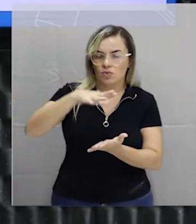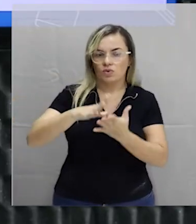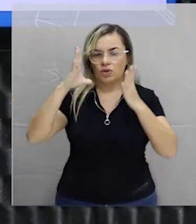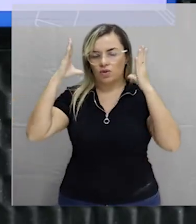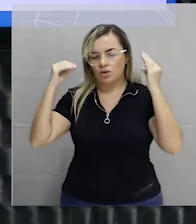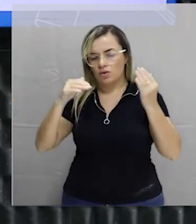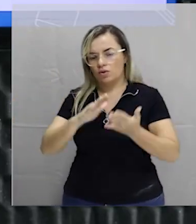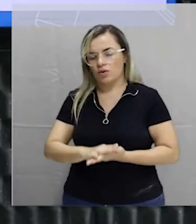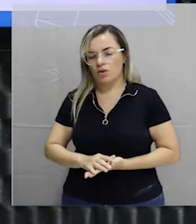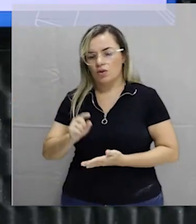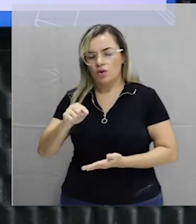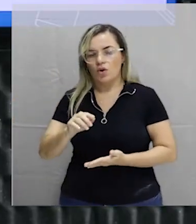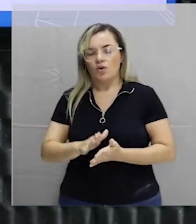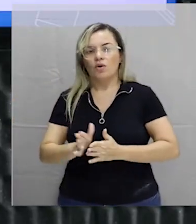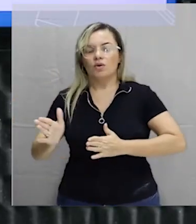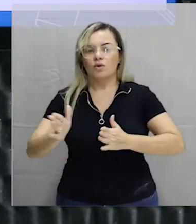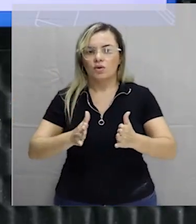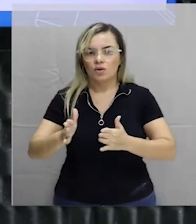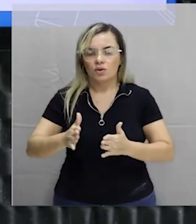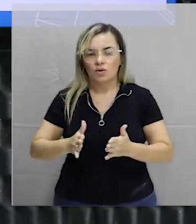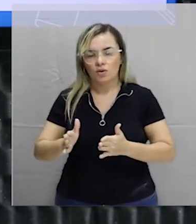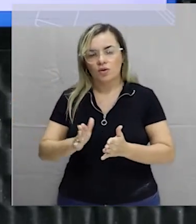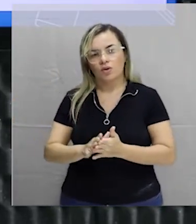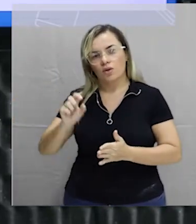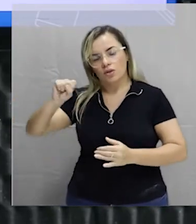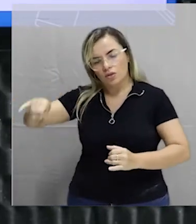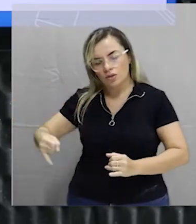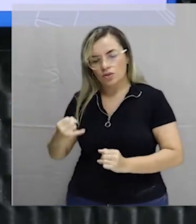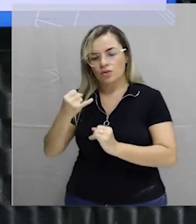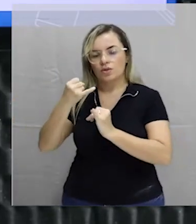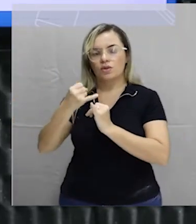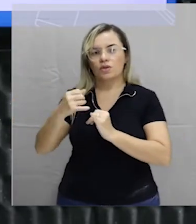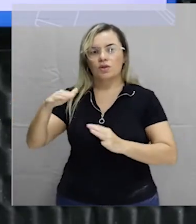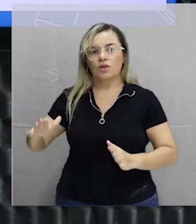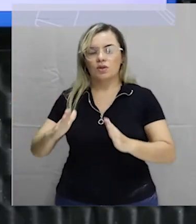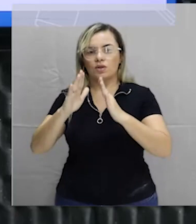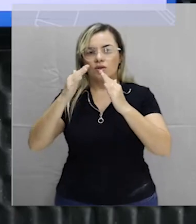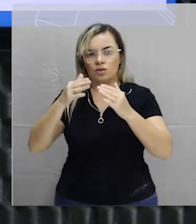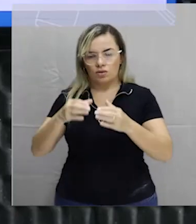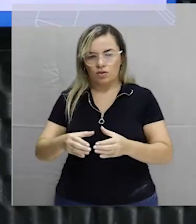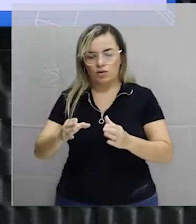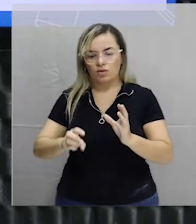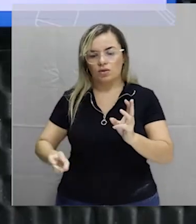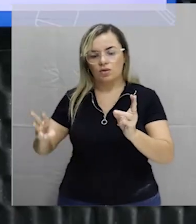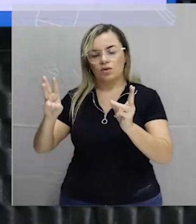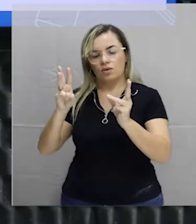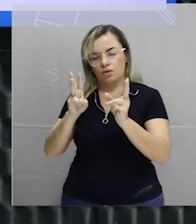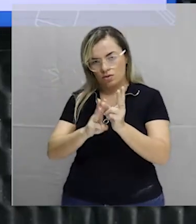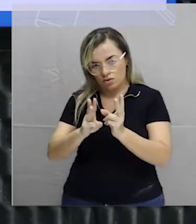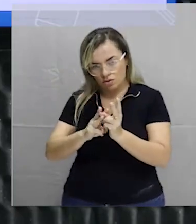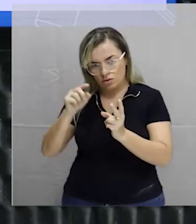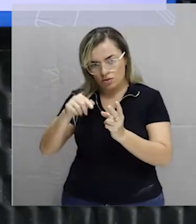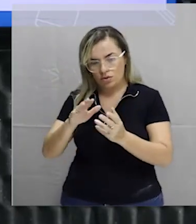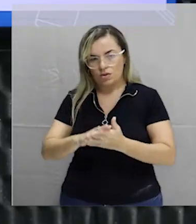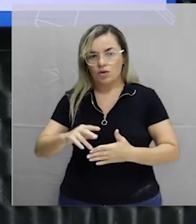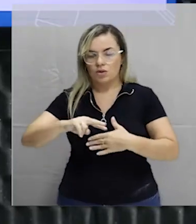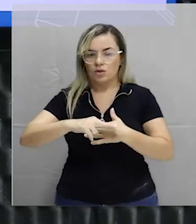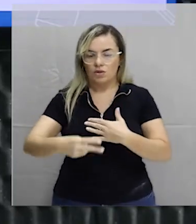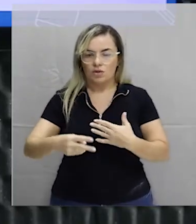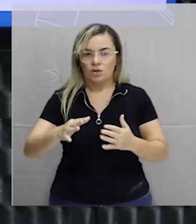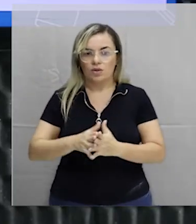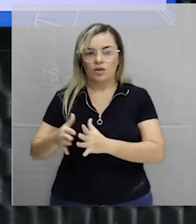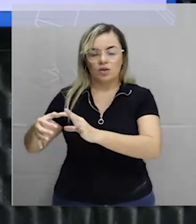temporária entre jesuítas e colonos que viviam em conflitos por conta da questão da escravidão indígena. Nesse momento eles se